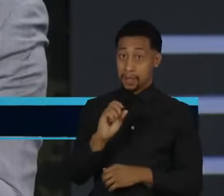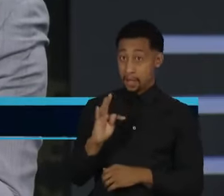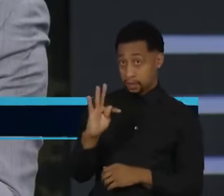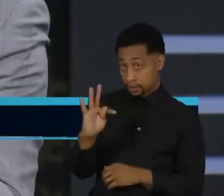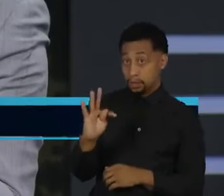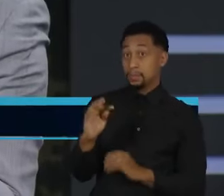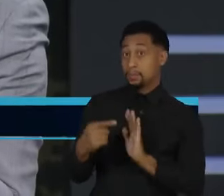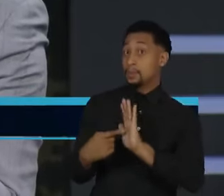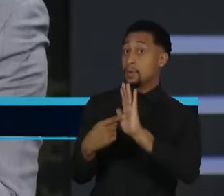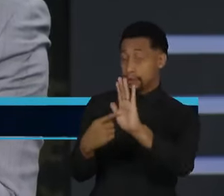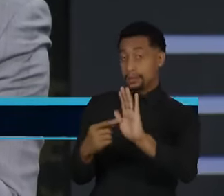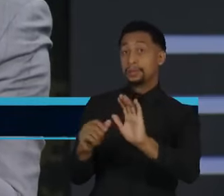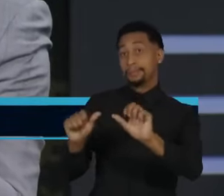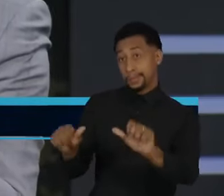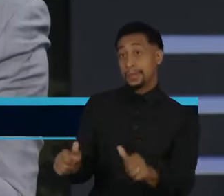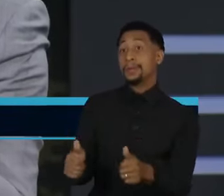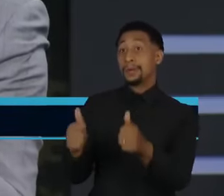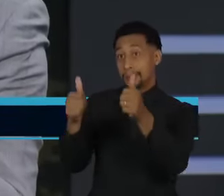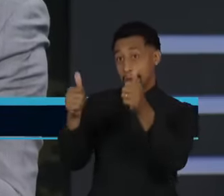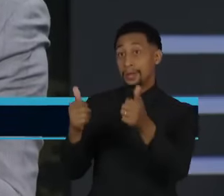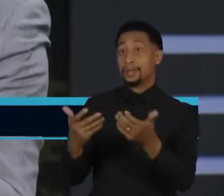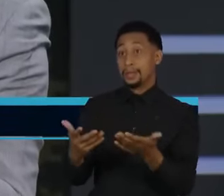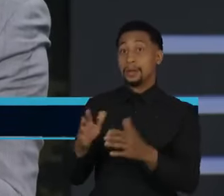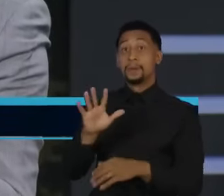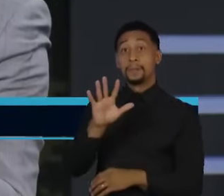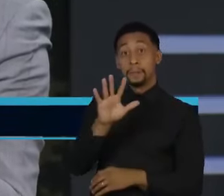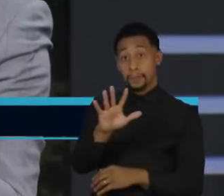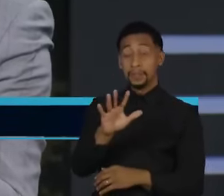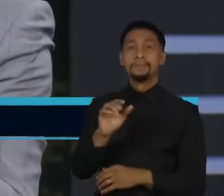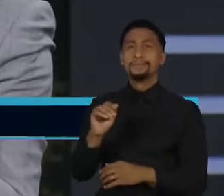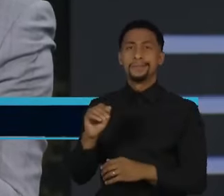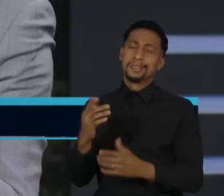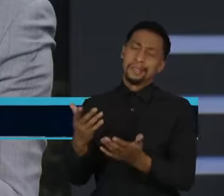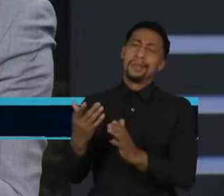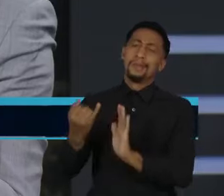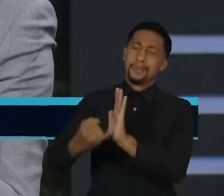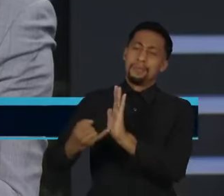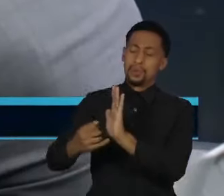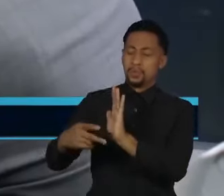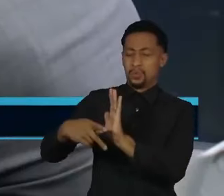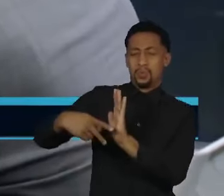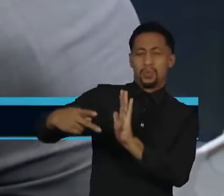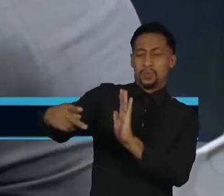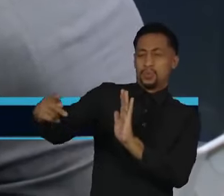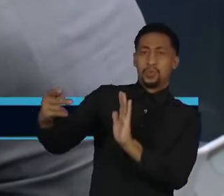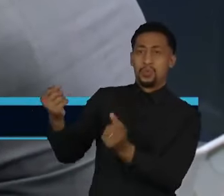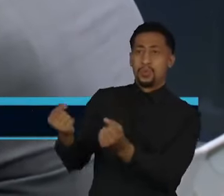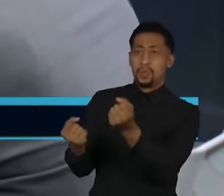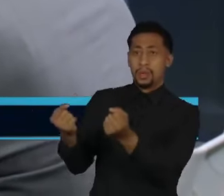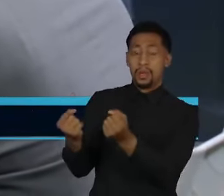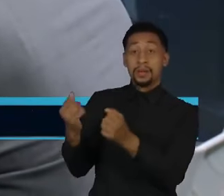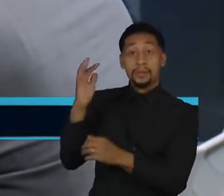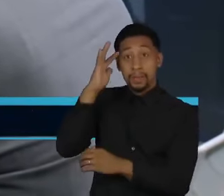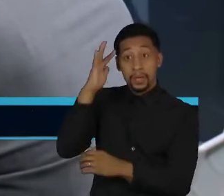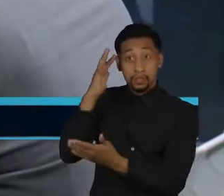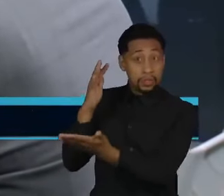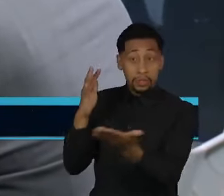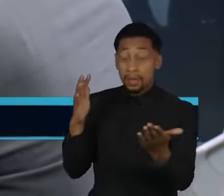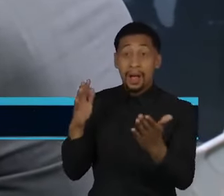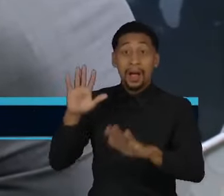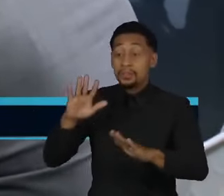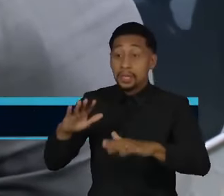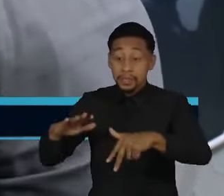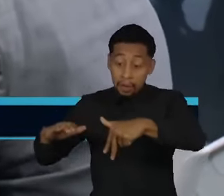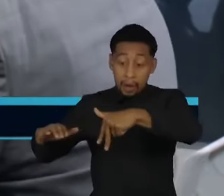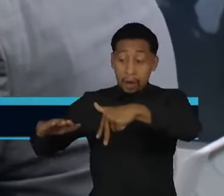ação, sempre minorou. Às vezes, é, por exemplo, é graças ao DPVAT que aquela família tem recursos para fazer o féretro de uma vítima